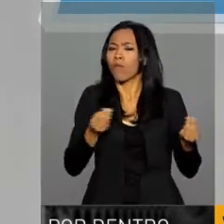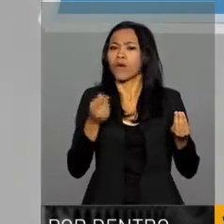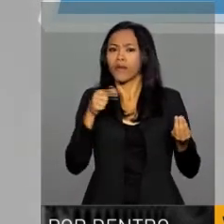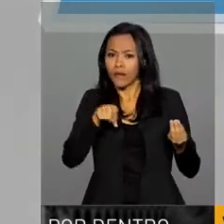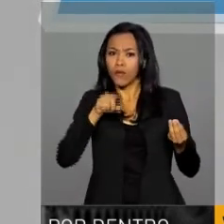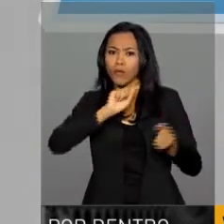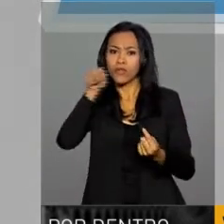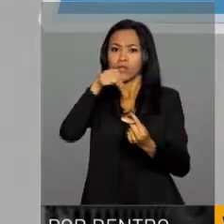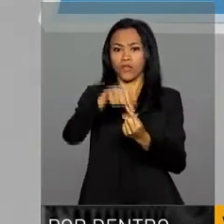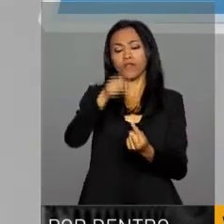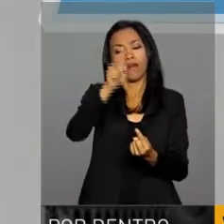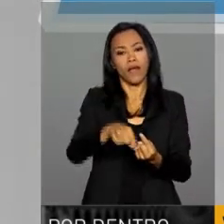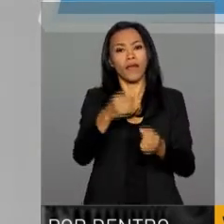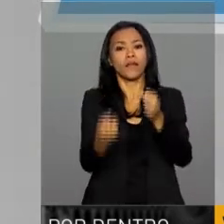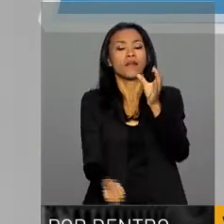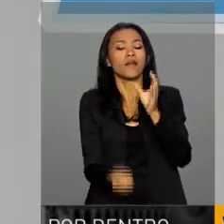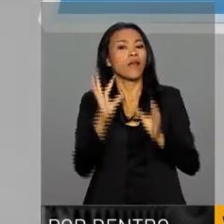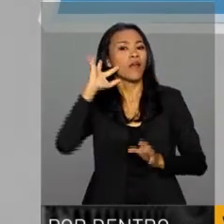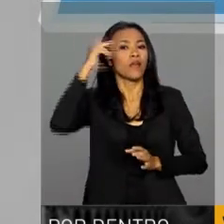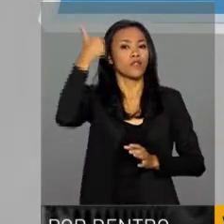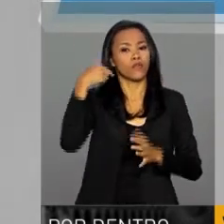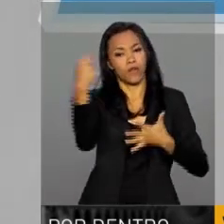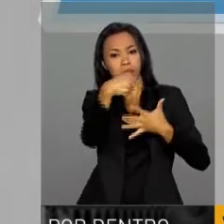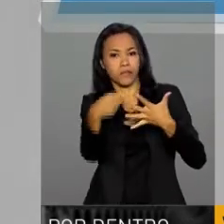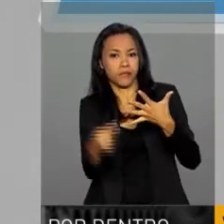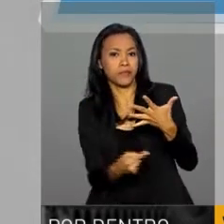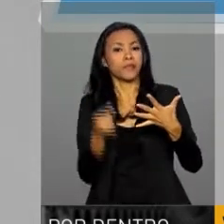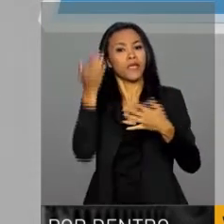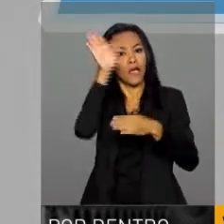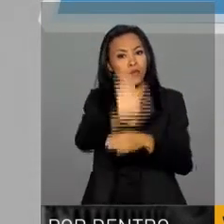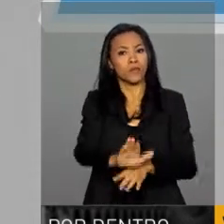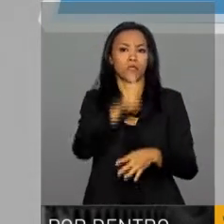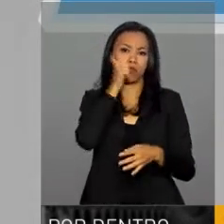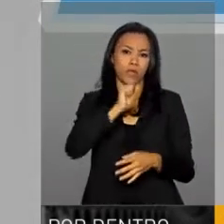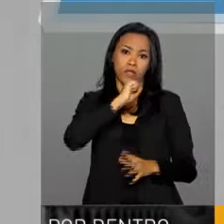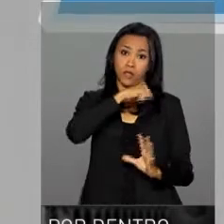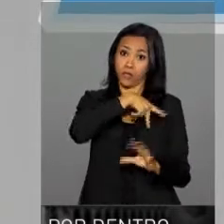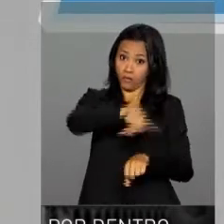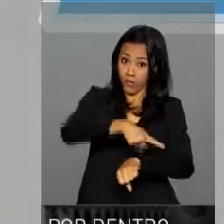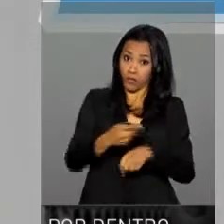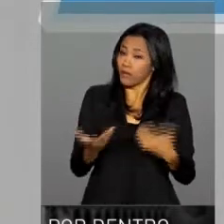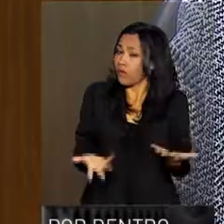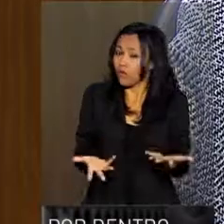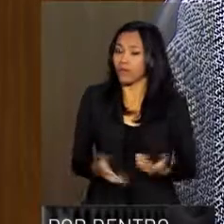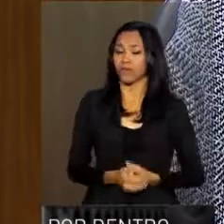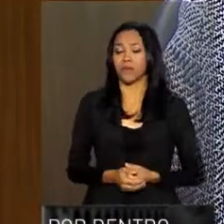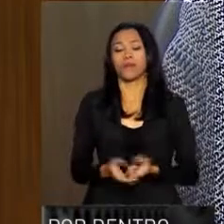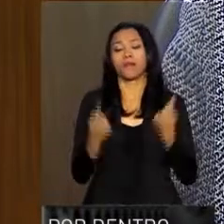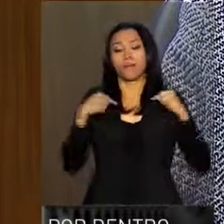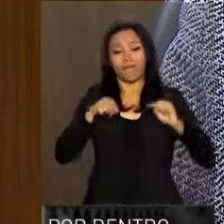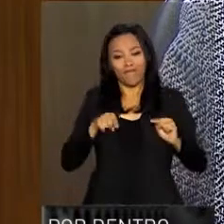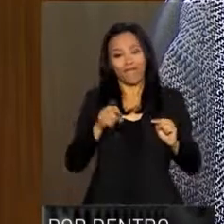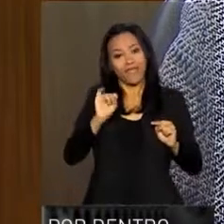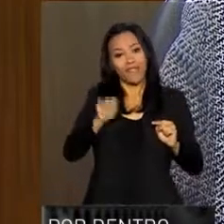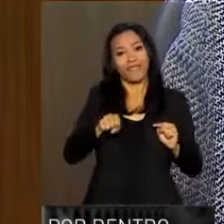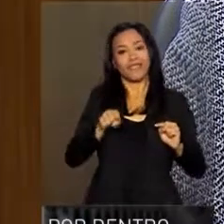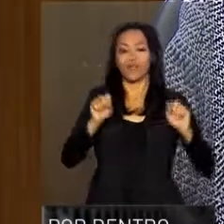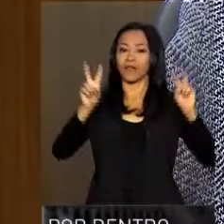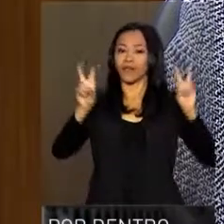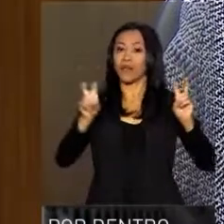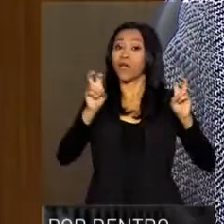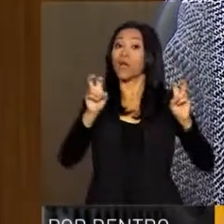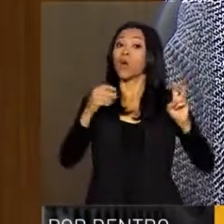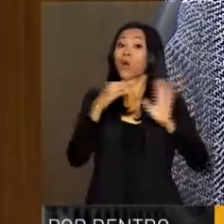protejam e beneficiam as mulheres de todo o país e também de walter brasil mulher ele serve como uma